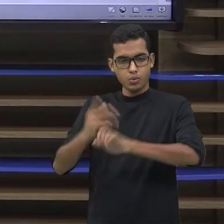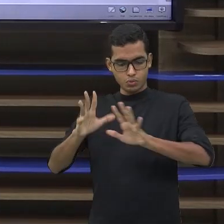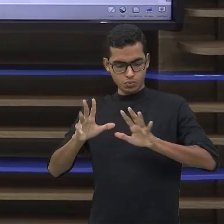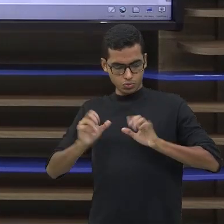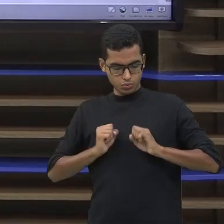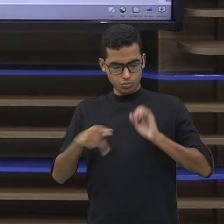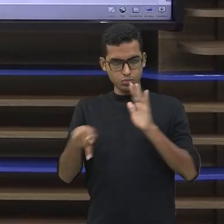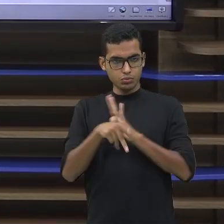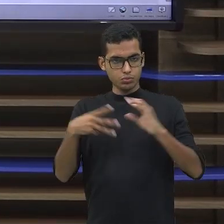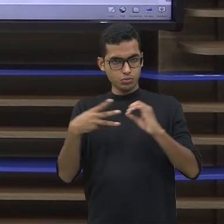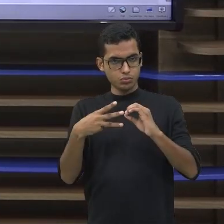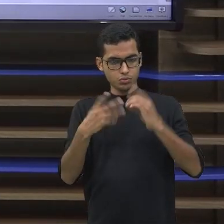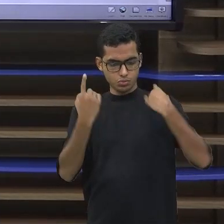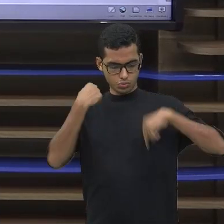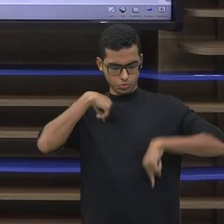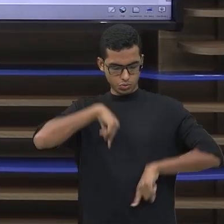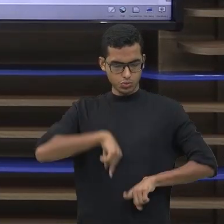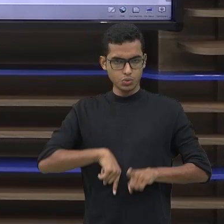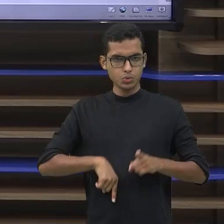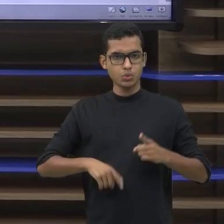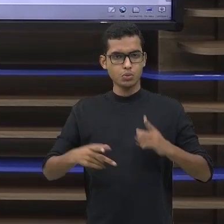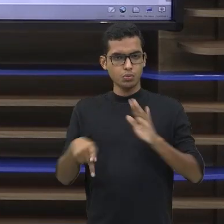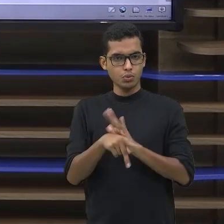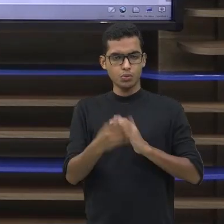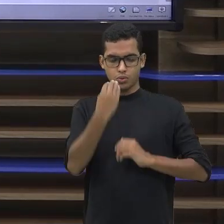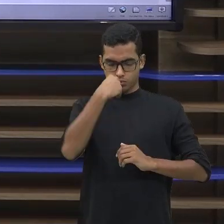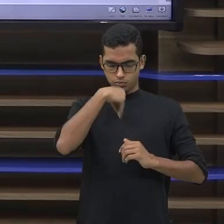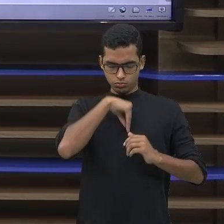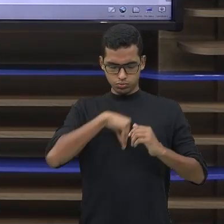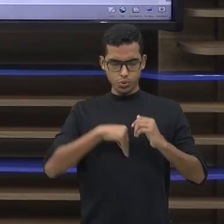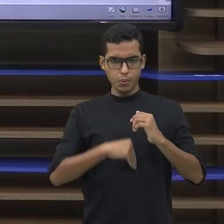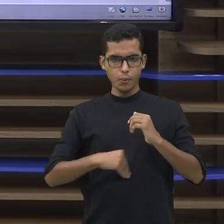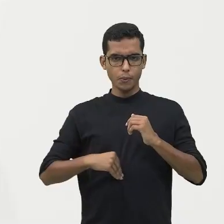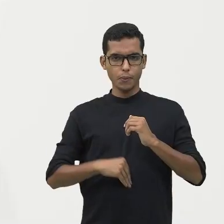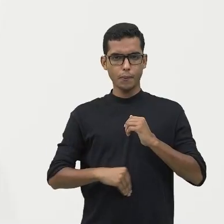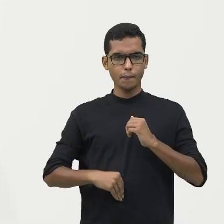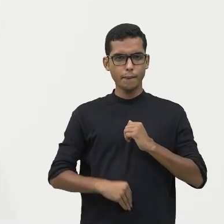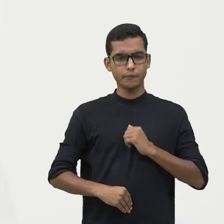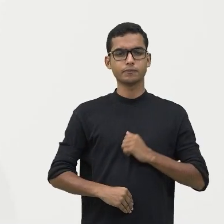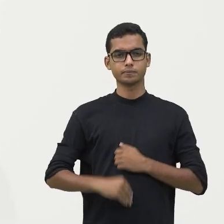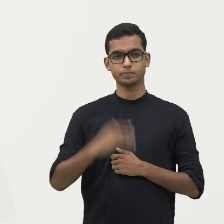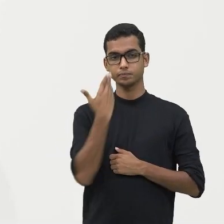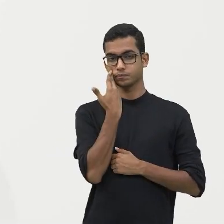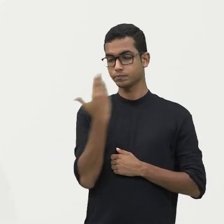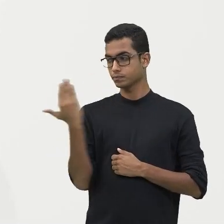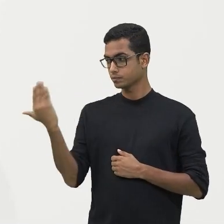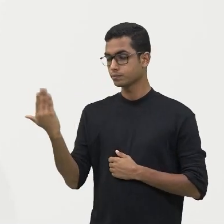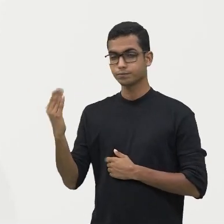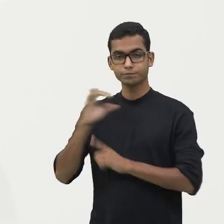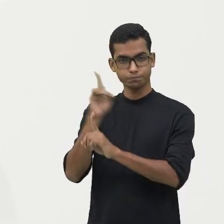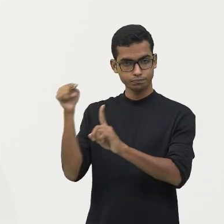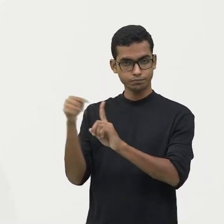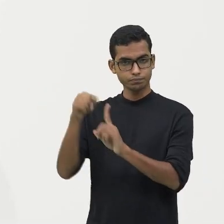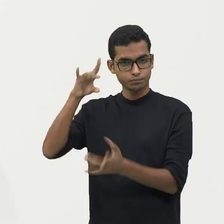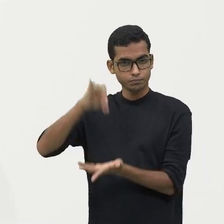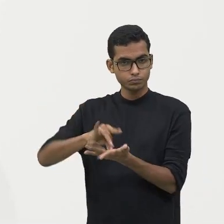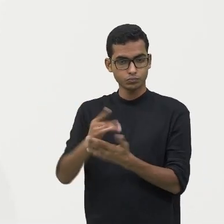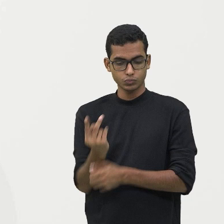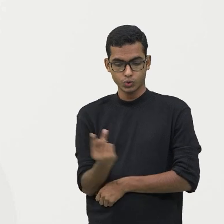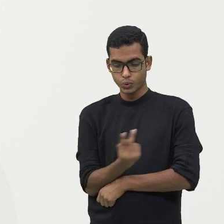intestino. Então, tudo que acontece na digestão mecânica e na digestão química é com essa finalidade,